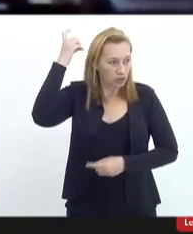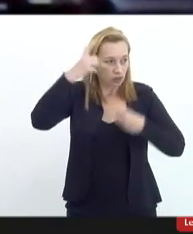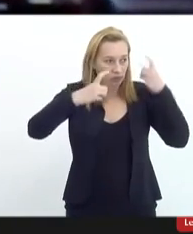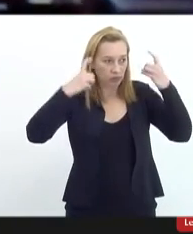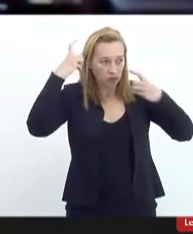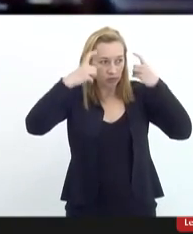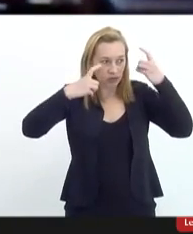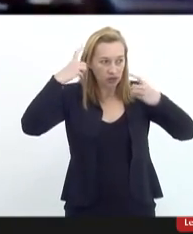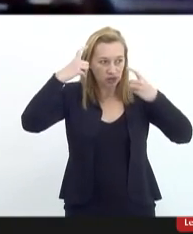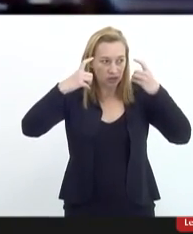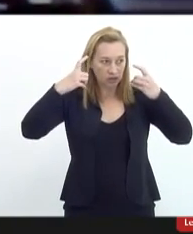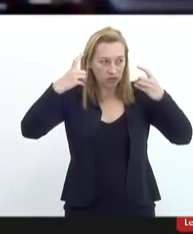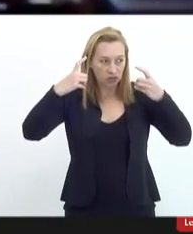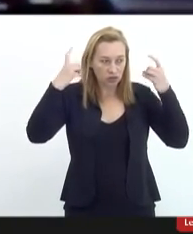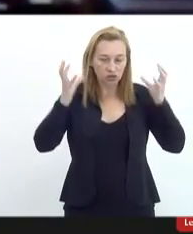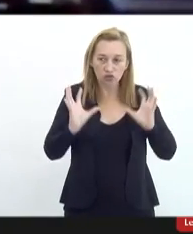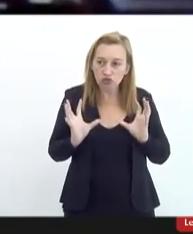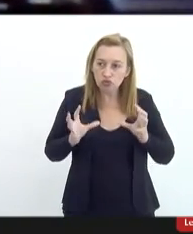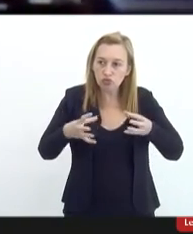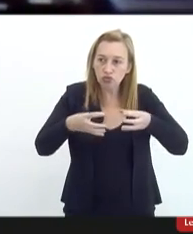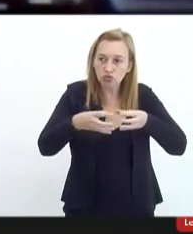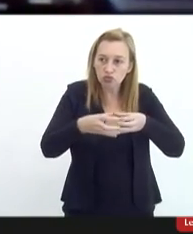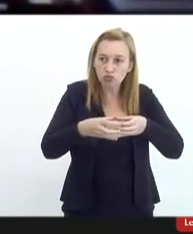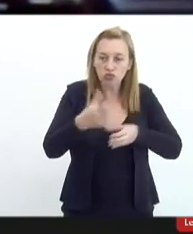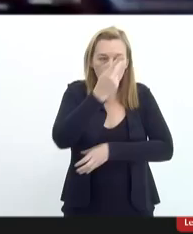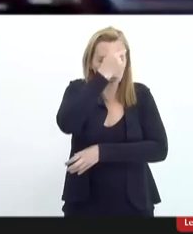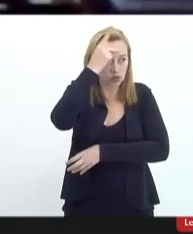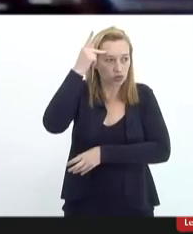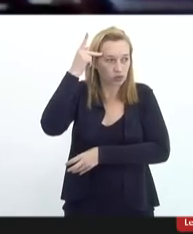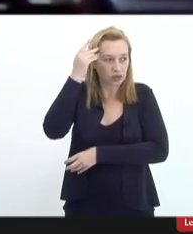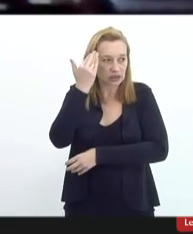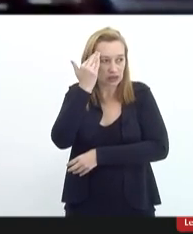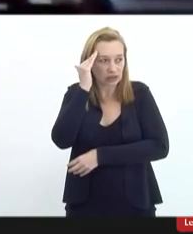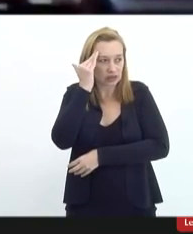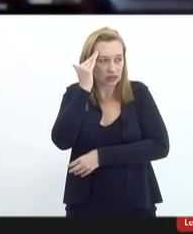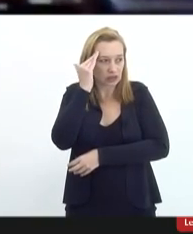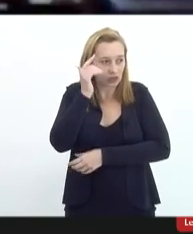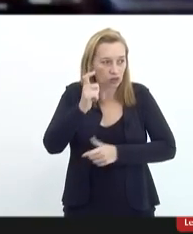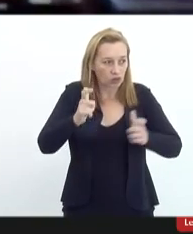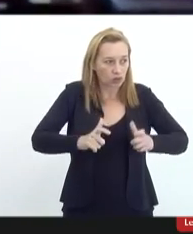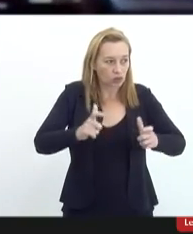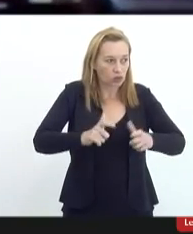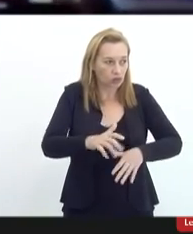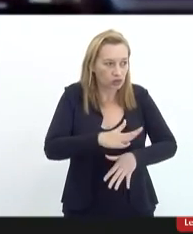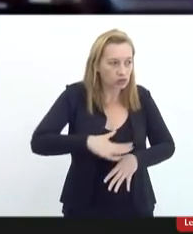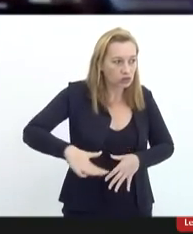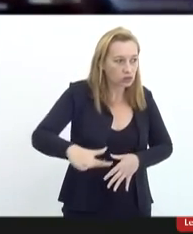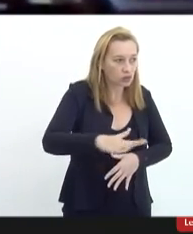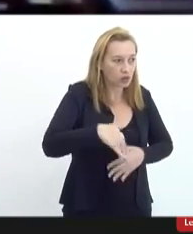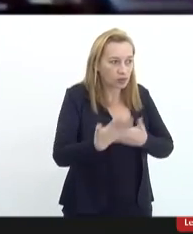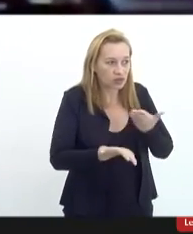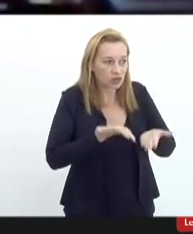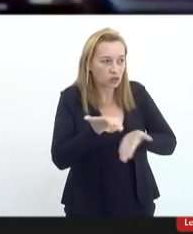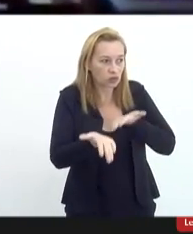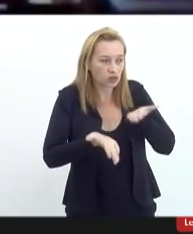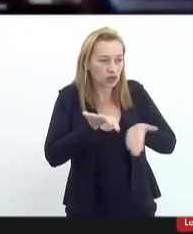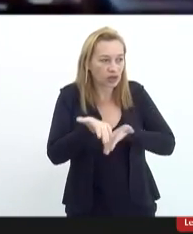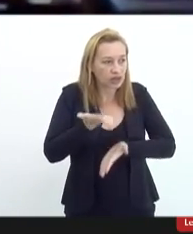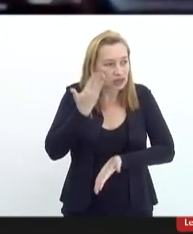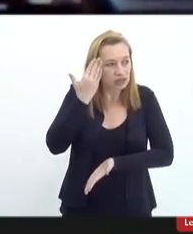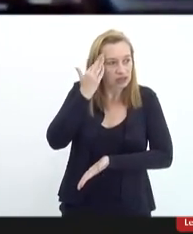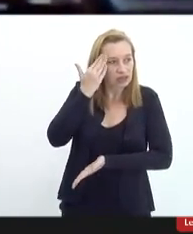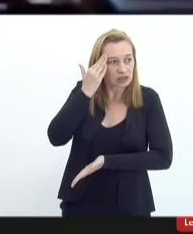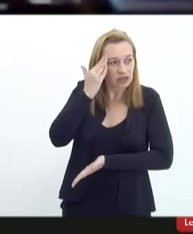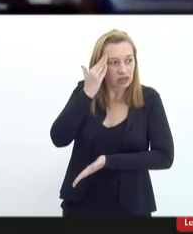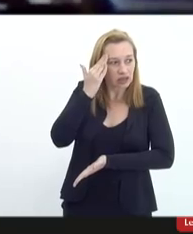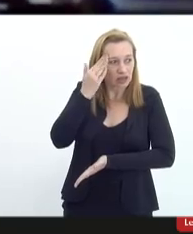de acumular gente, de entender o território como sendo um espaço para ser cuidado, de entender